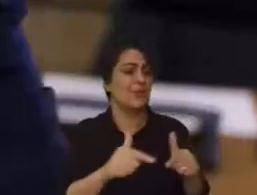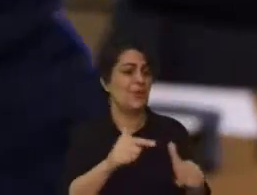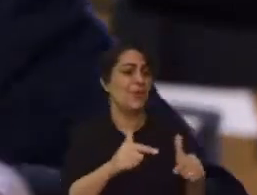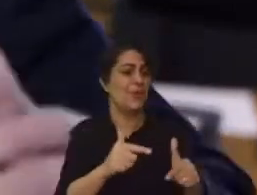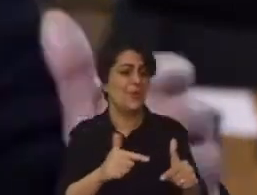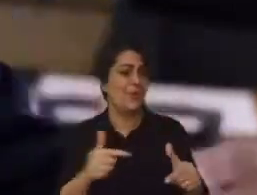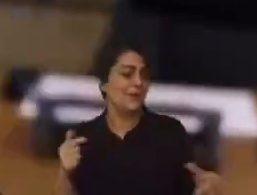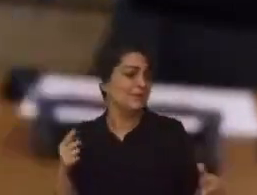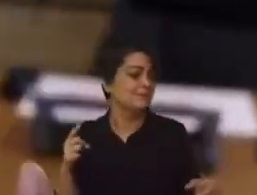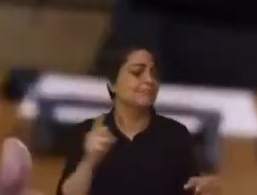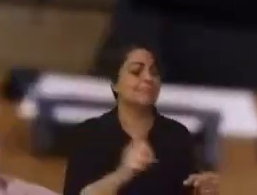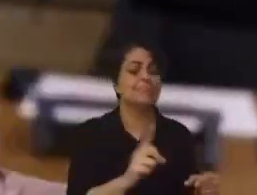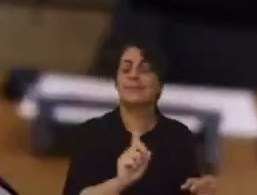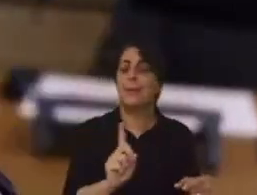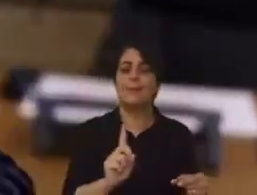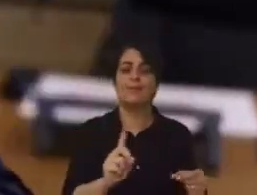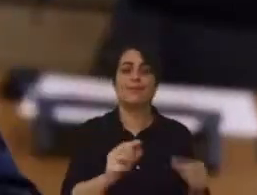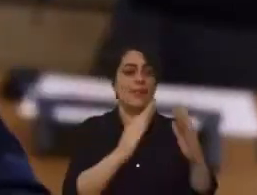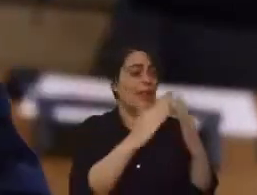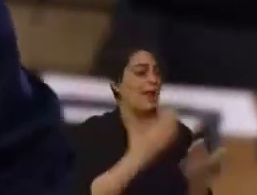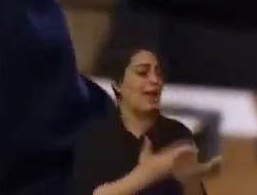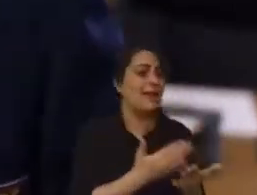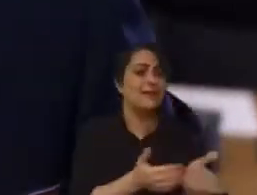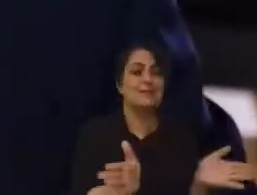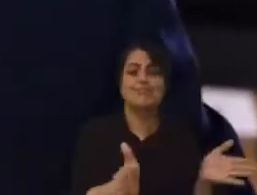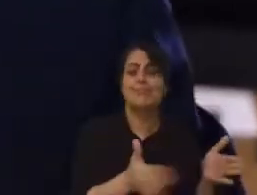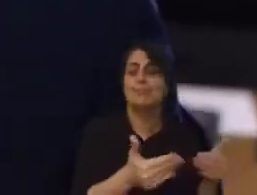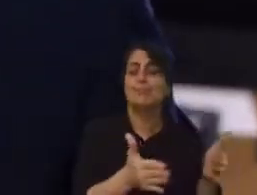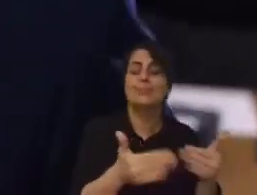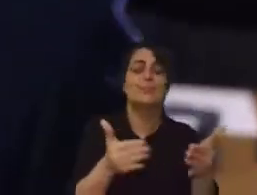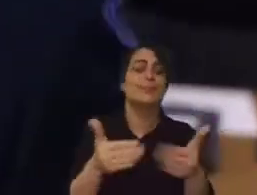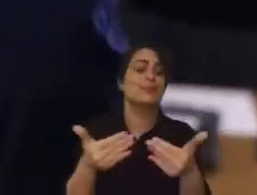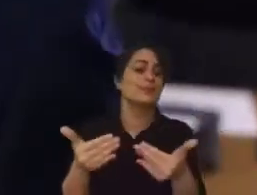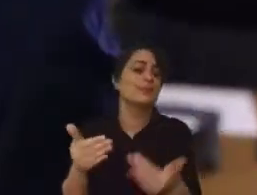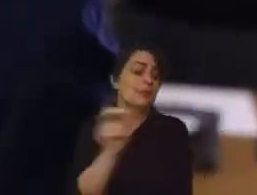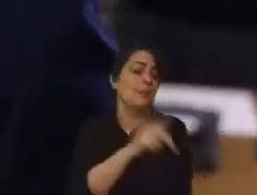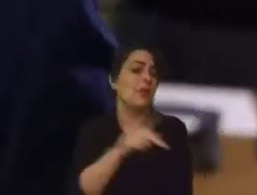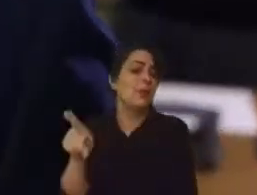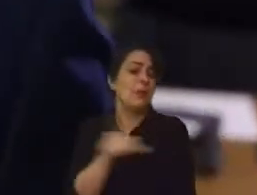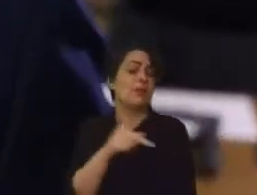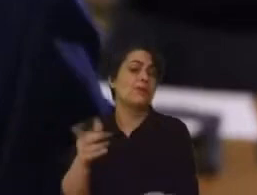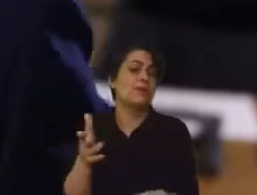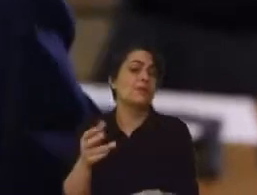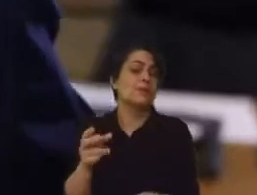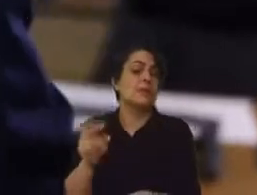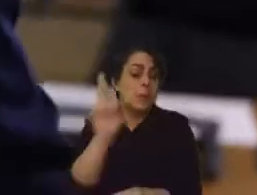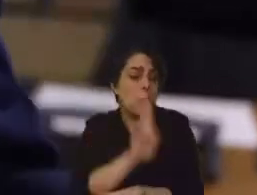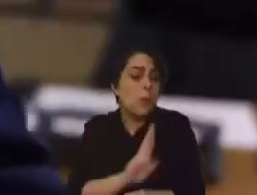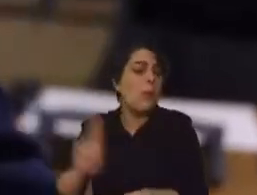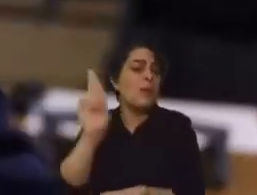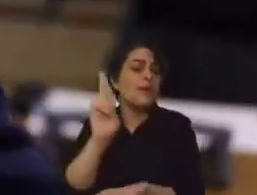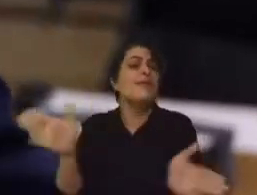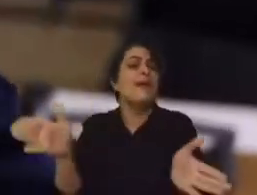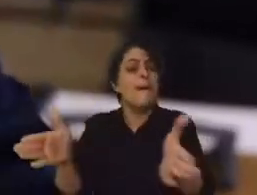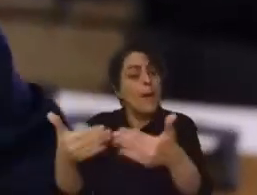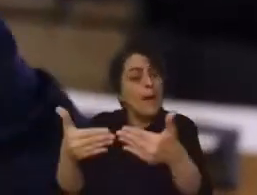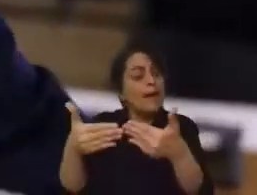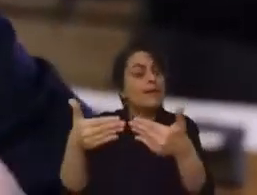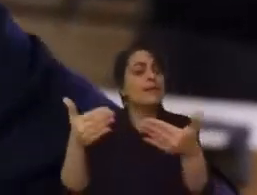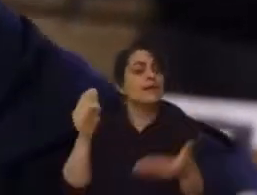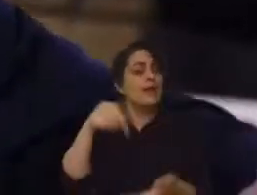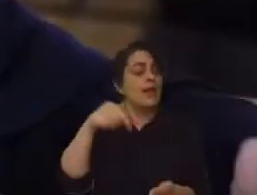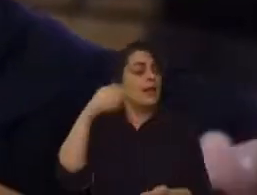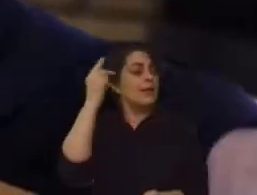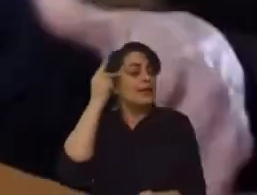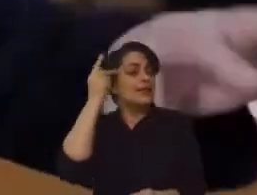muitas escolas vão querer fechar e as pessoas darem aula. Tem várias universidades fechando aqui em São Paulo, Sérgio, as pessoas já fizeram